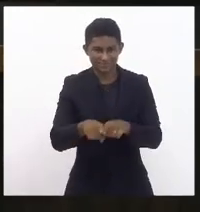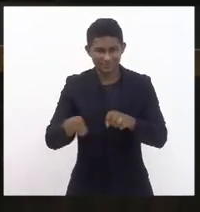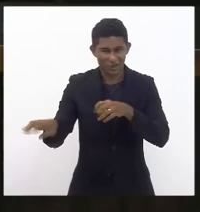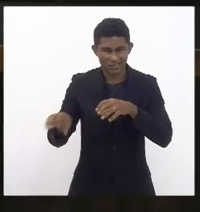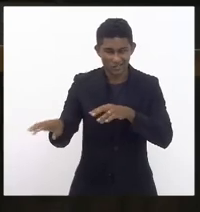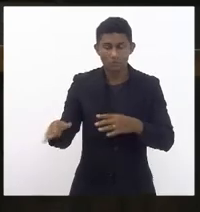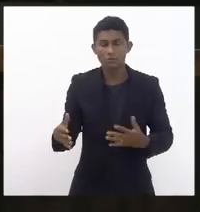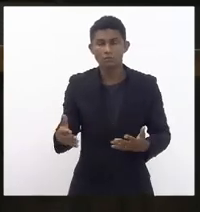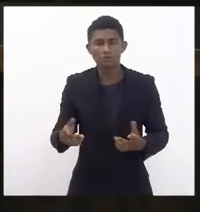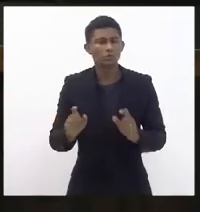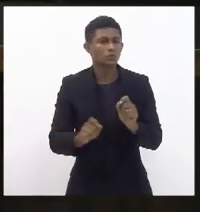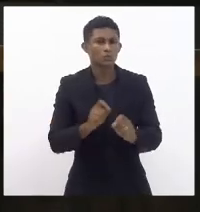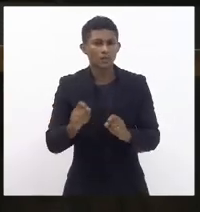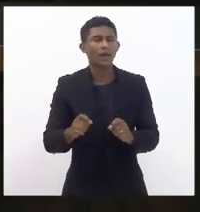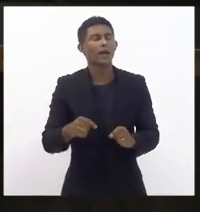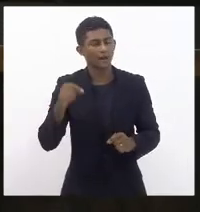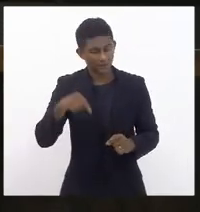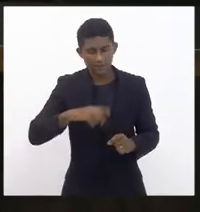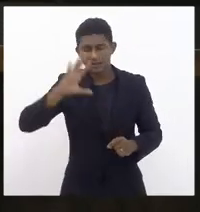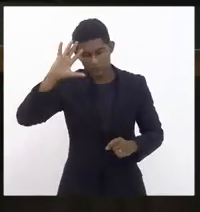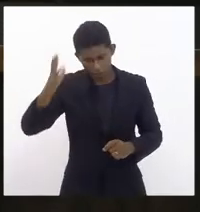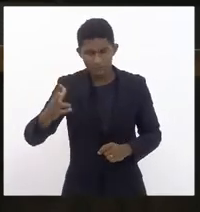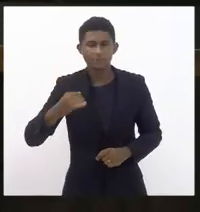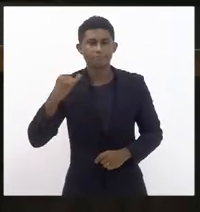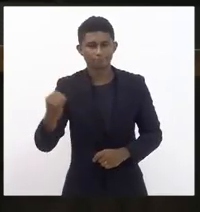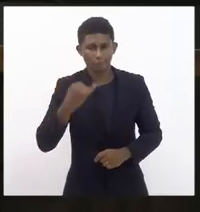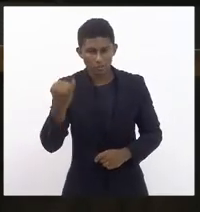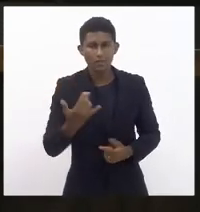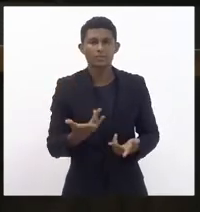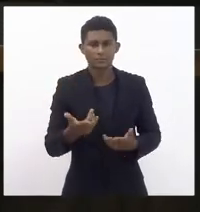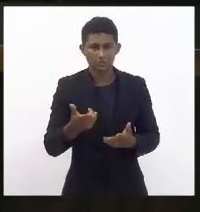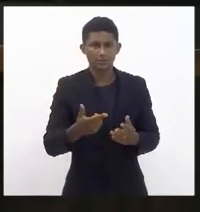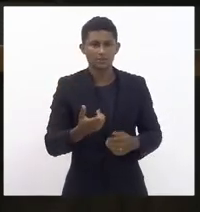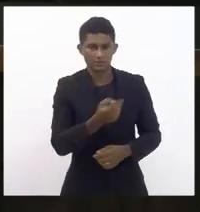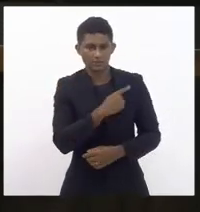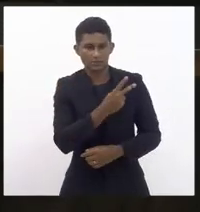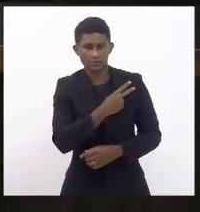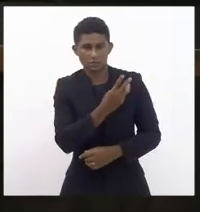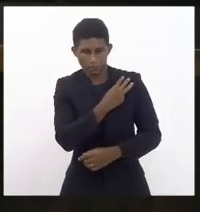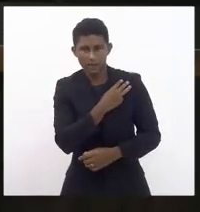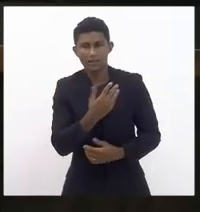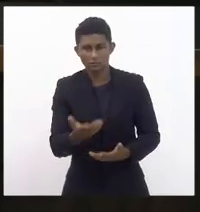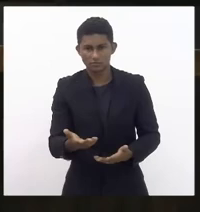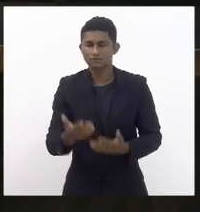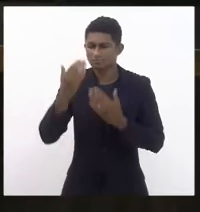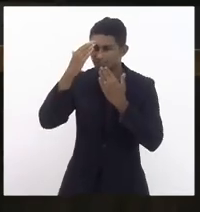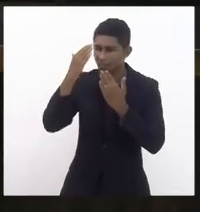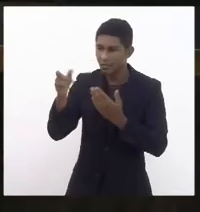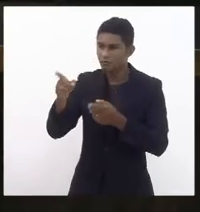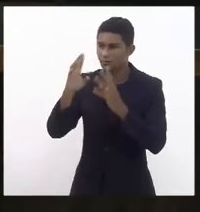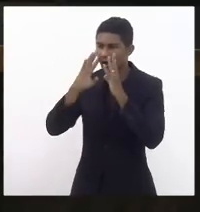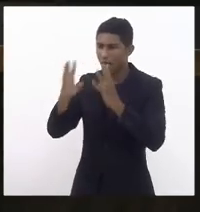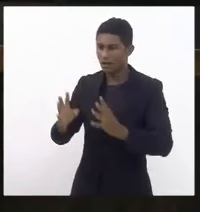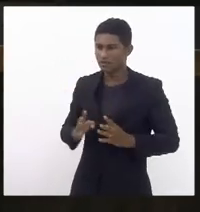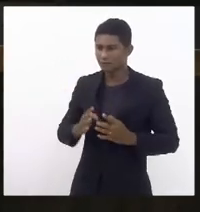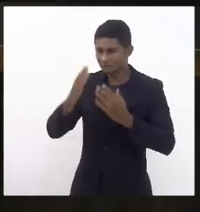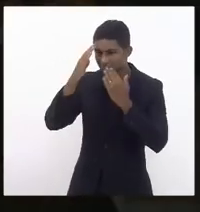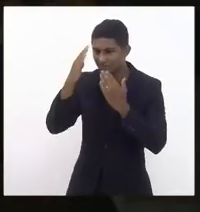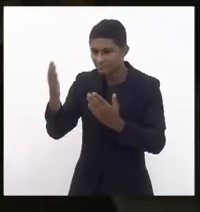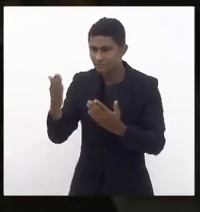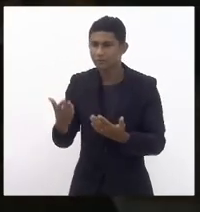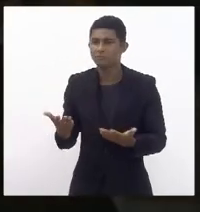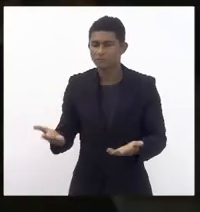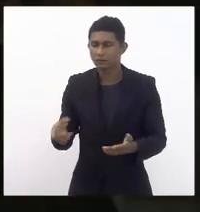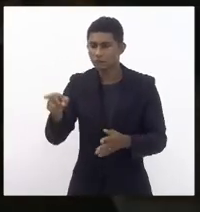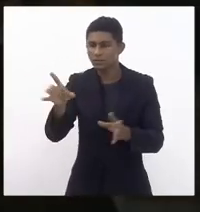questão é do que se trata aqui do programa do ensino médio Obrigada pela gentileza de me ouvir e